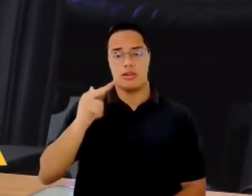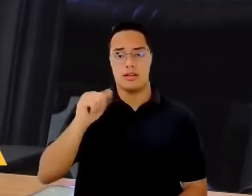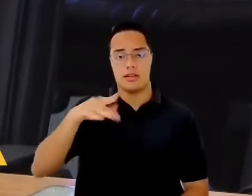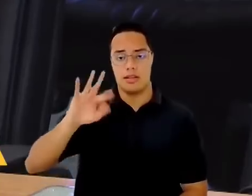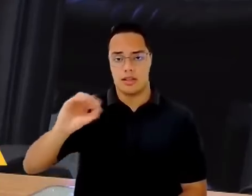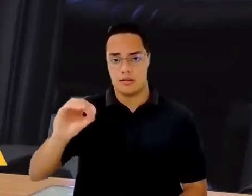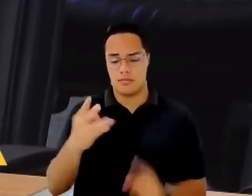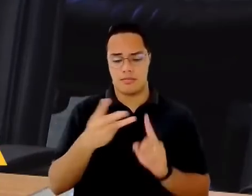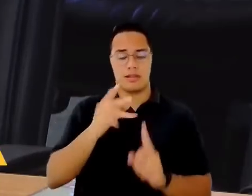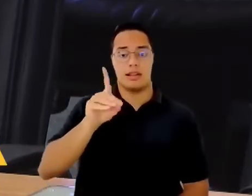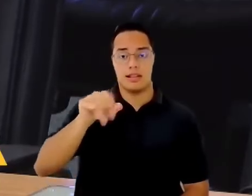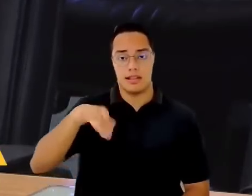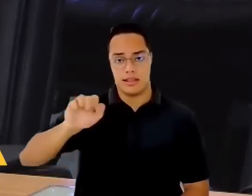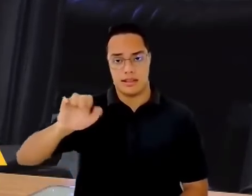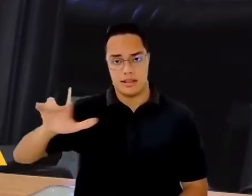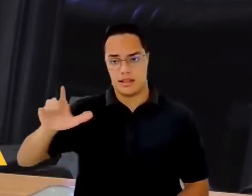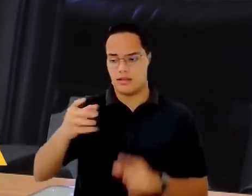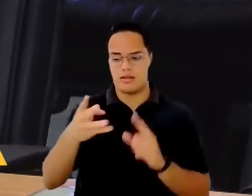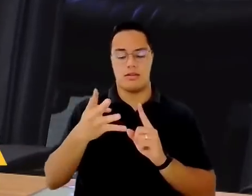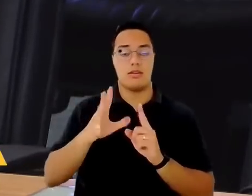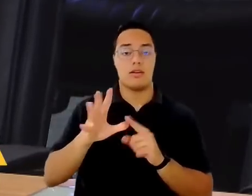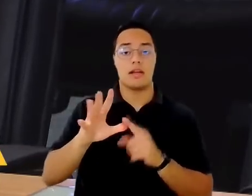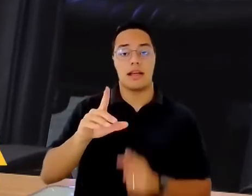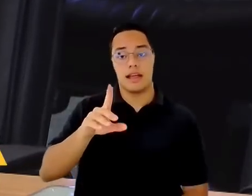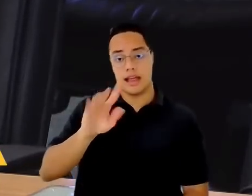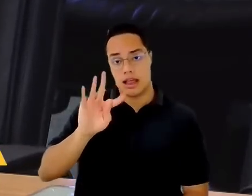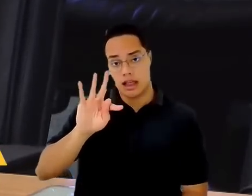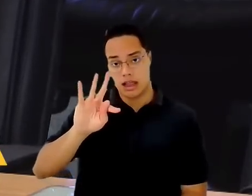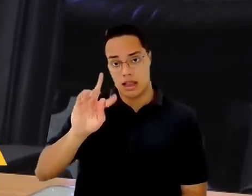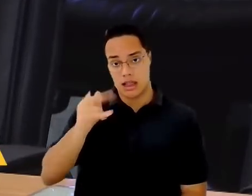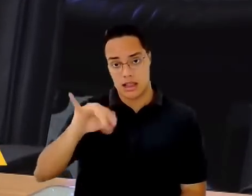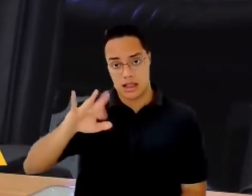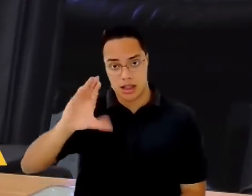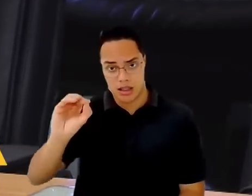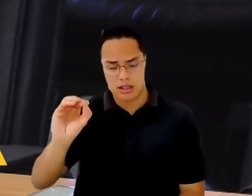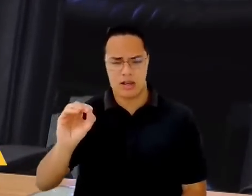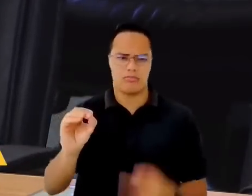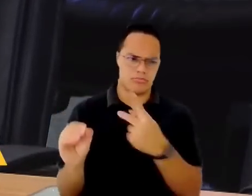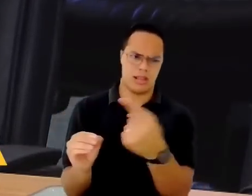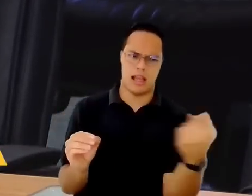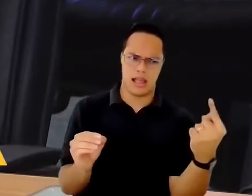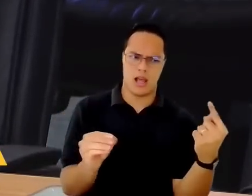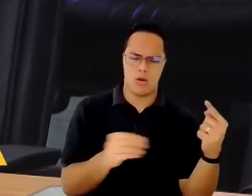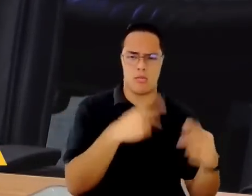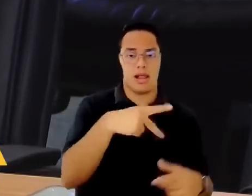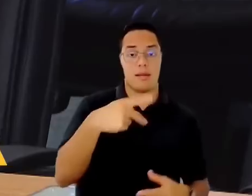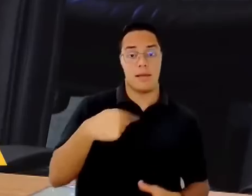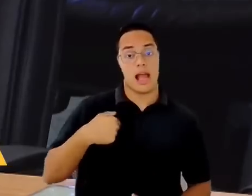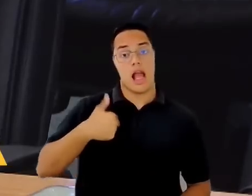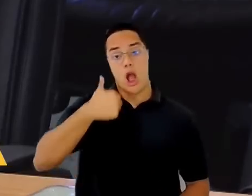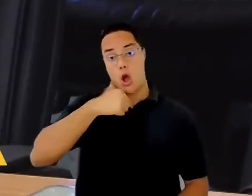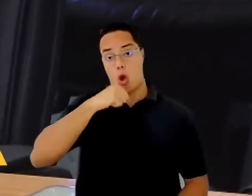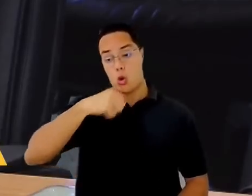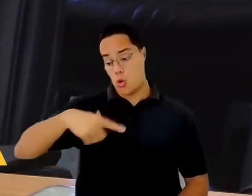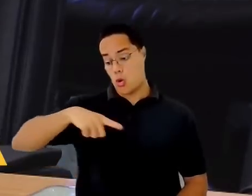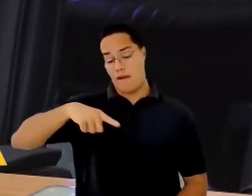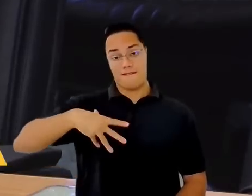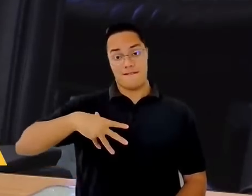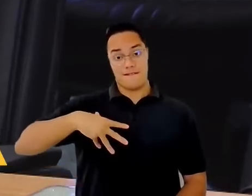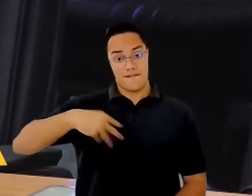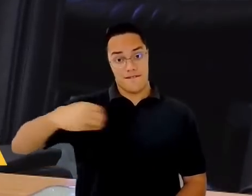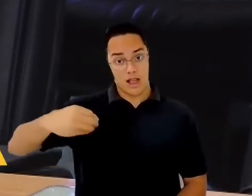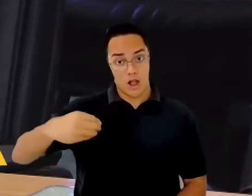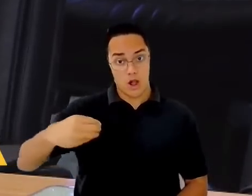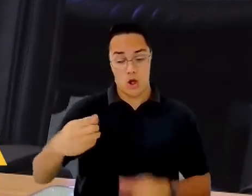Deputado Thiago Manzoni e a todos os parlamentares que estavam aqui eu sou mãe de seis filhos eu entrei na política porque